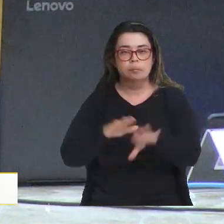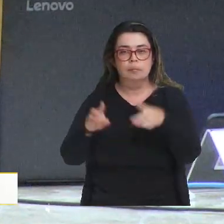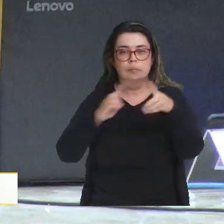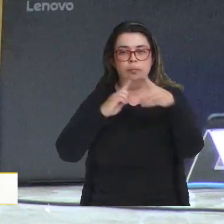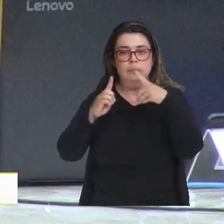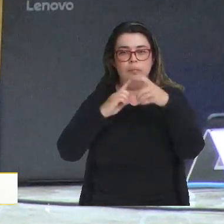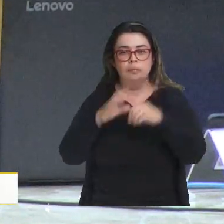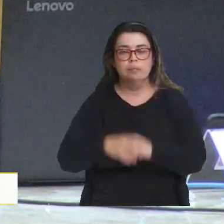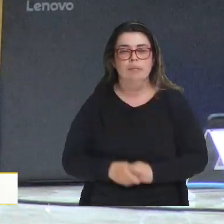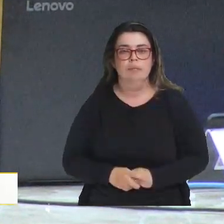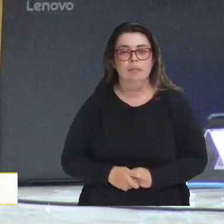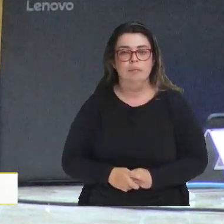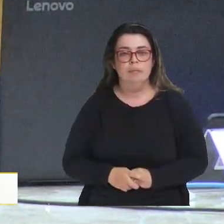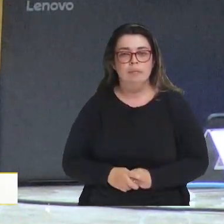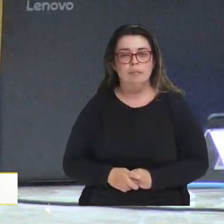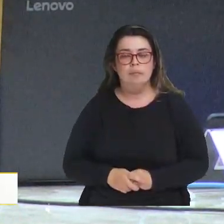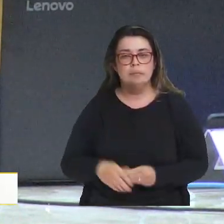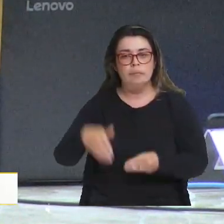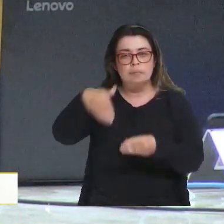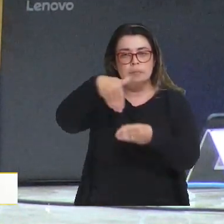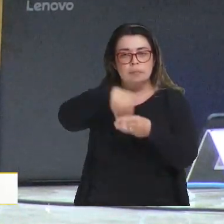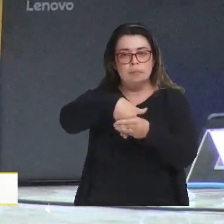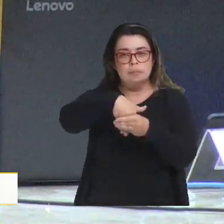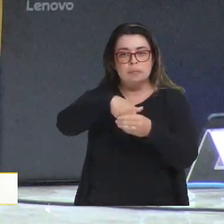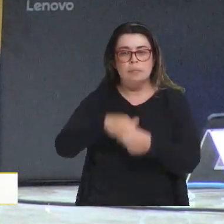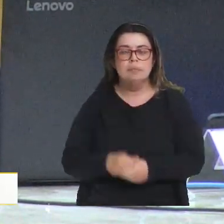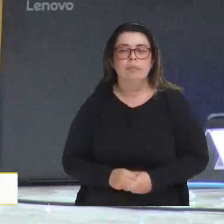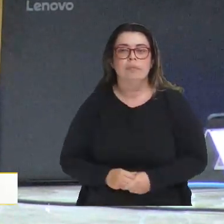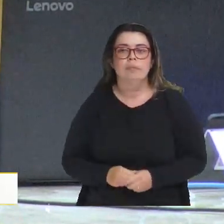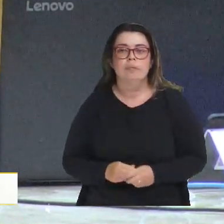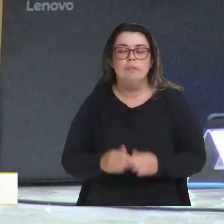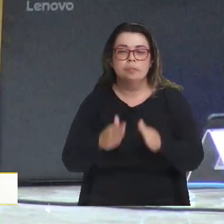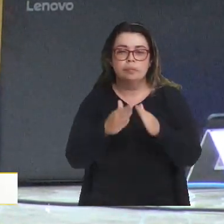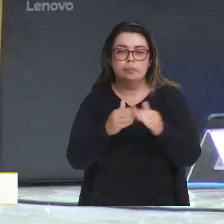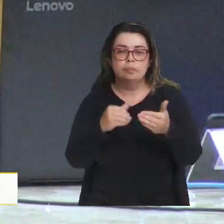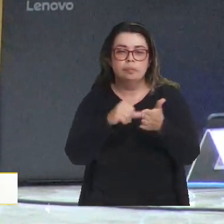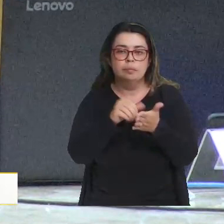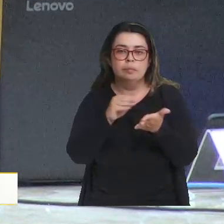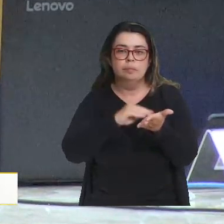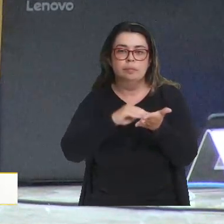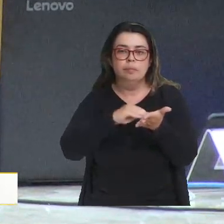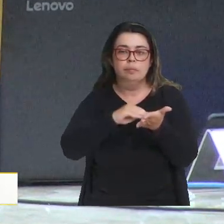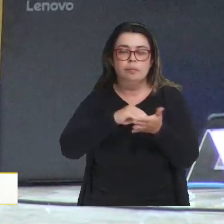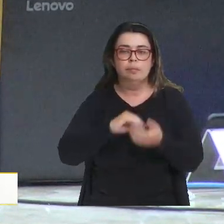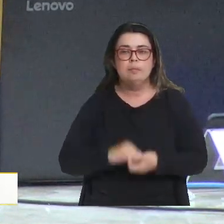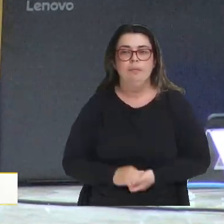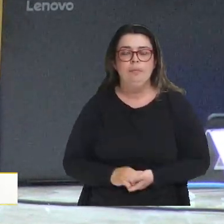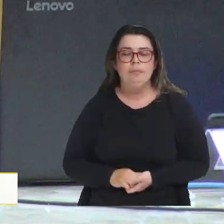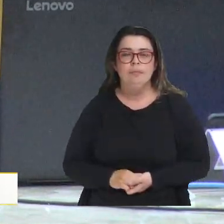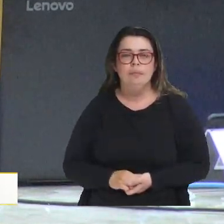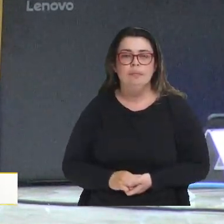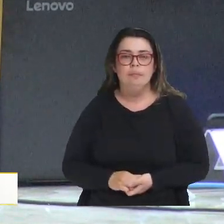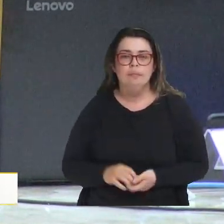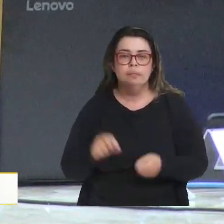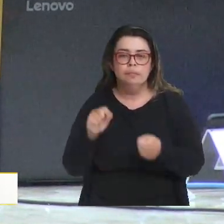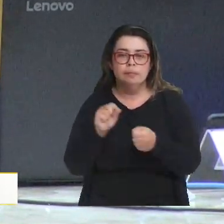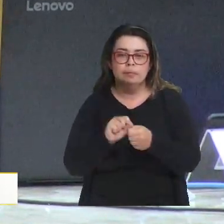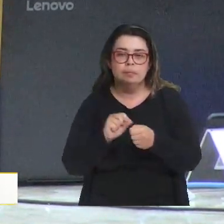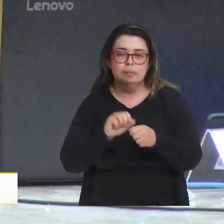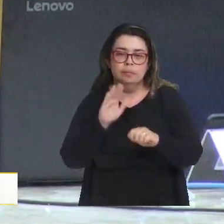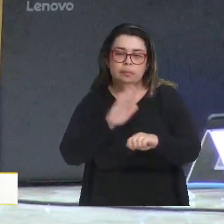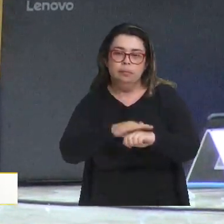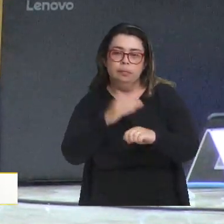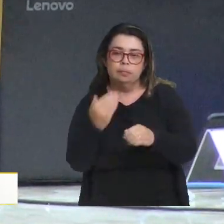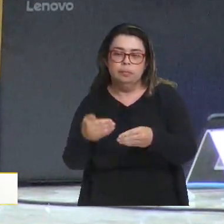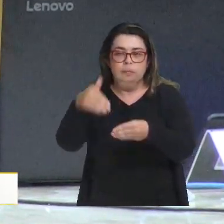Encerrada a discussão. Em votação, solicito ao primeiro secretário, vereador Gerson Alves, que proceda à chamada de